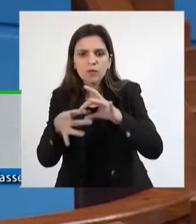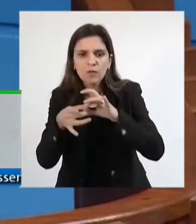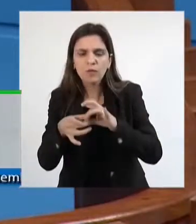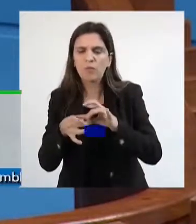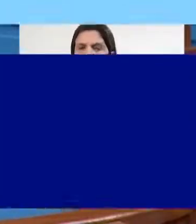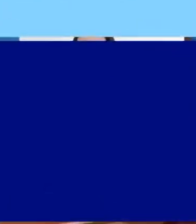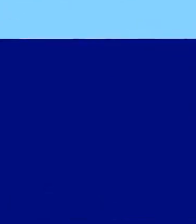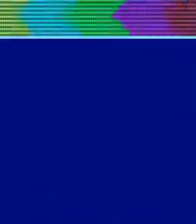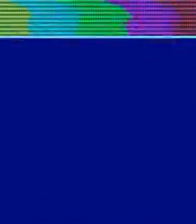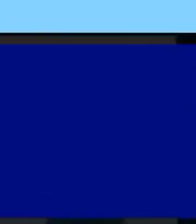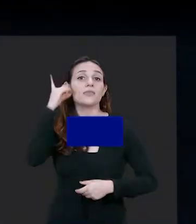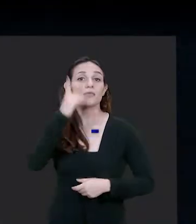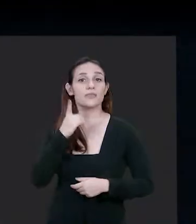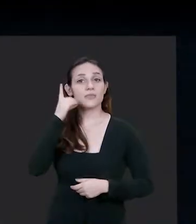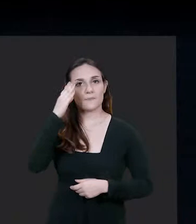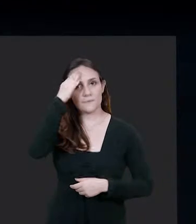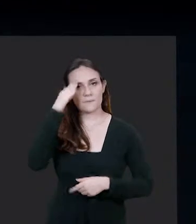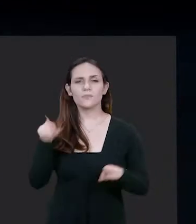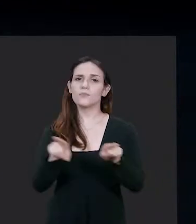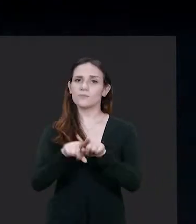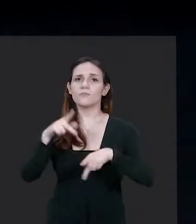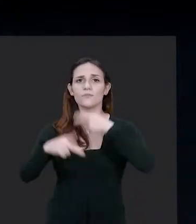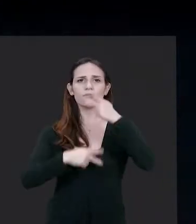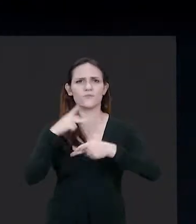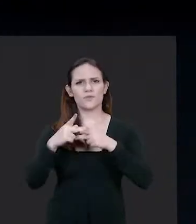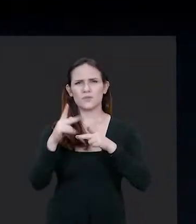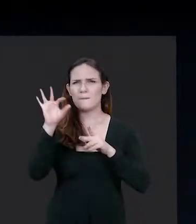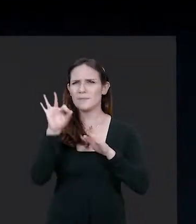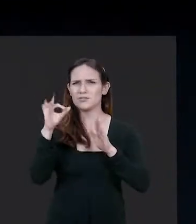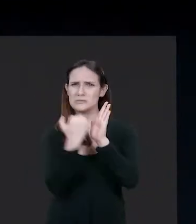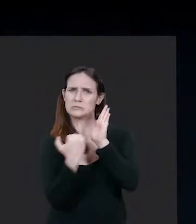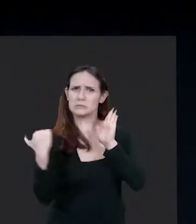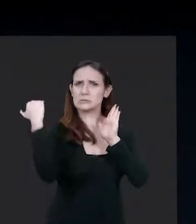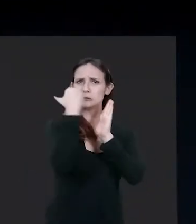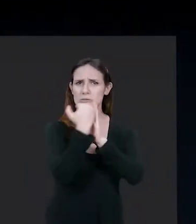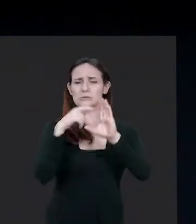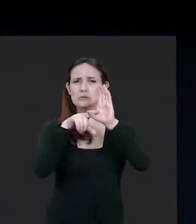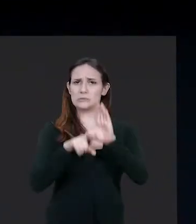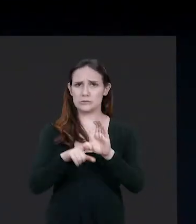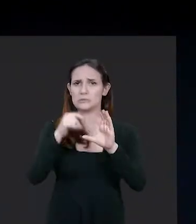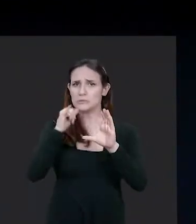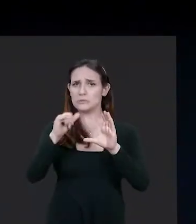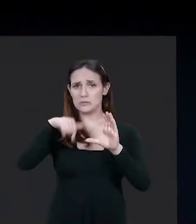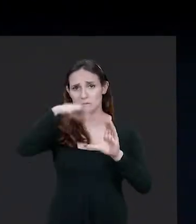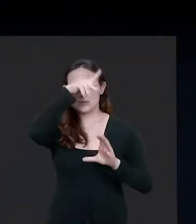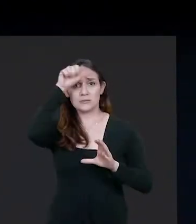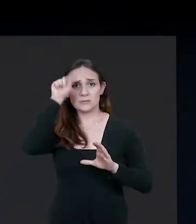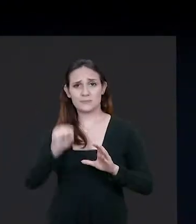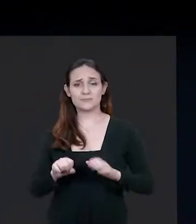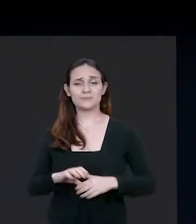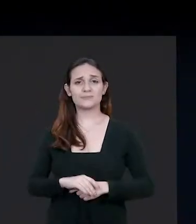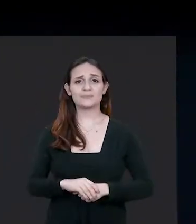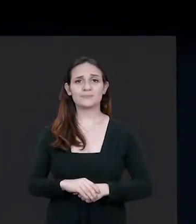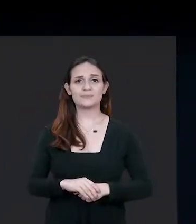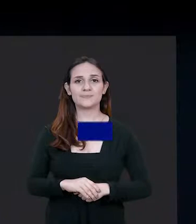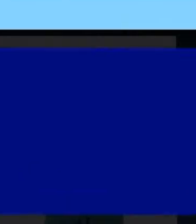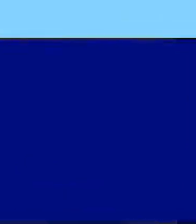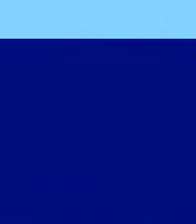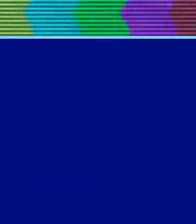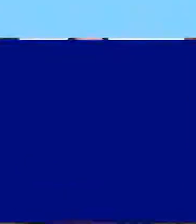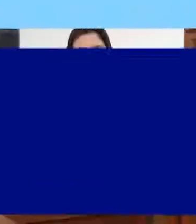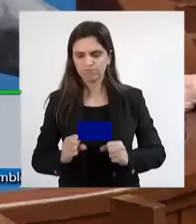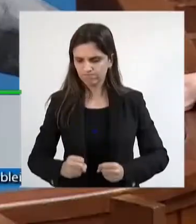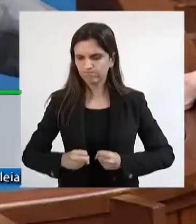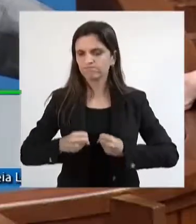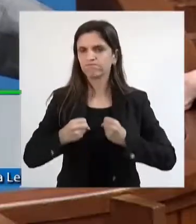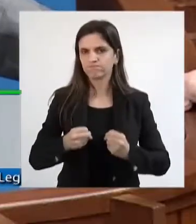coisas realmente aconteçam. Deputado Barbosinha também comentou os reajustes da tarifa de energia elétrica em Mato Grosso do Sul.